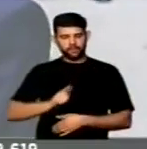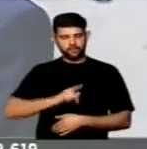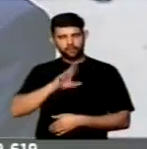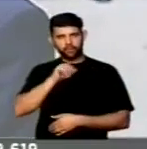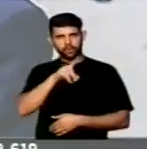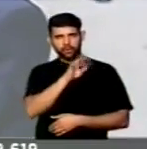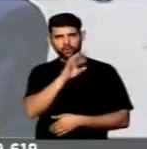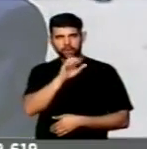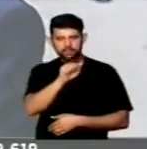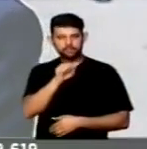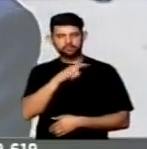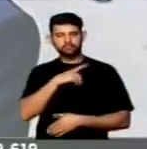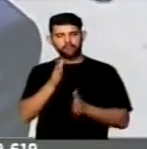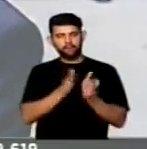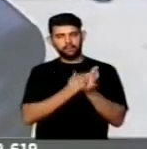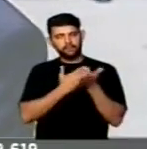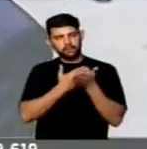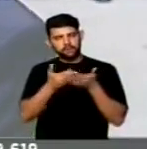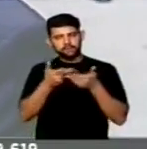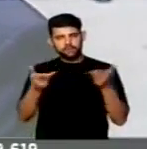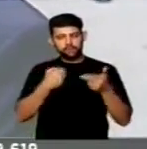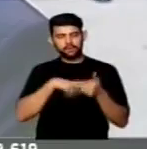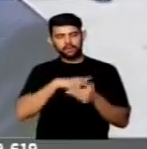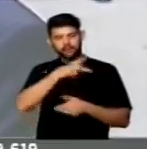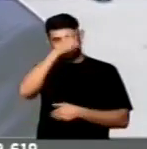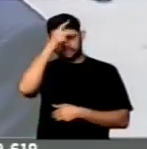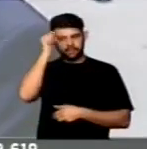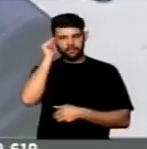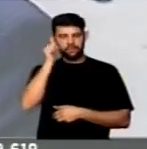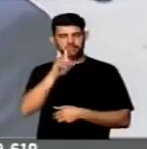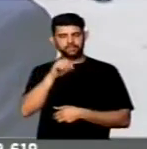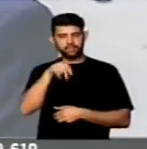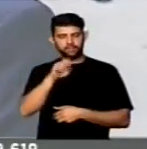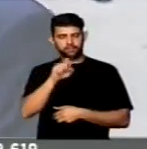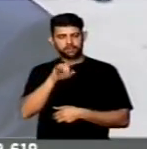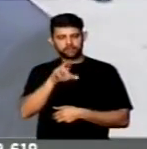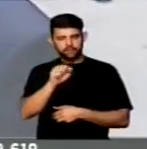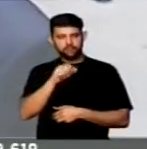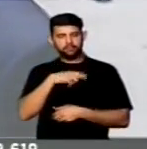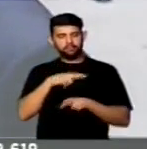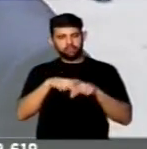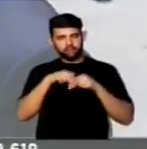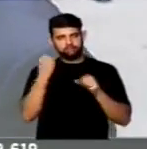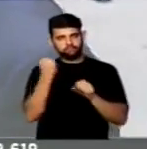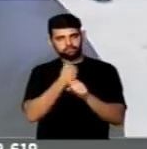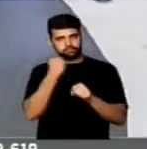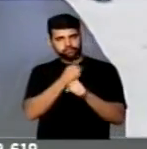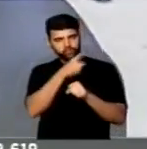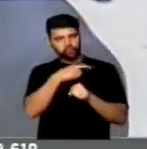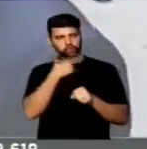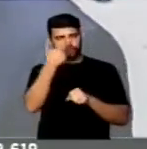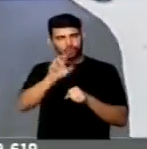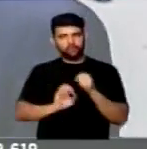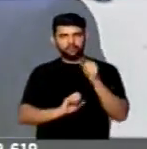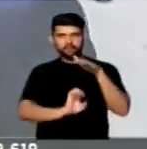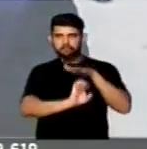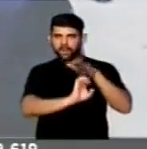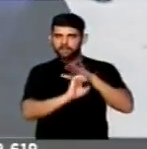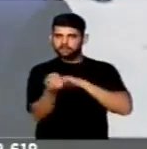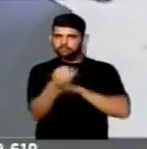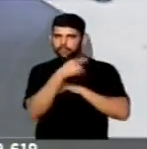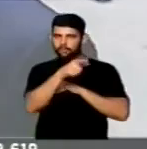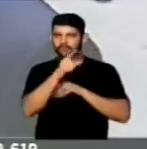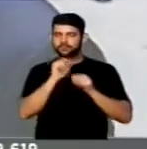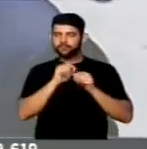Rui Costa e a iniciativa, e a prefeita Diane Rizzocelli, pela essa construção de mais uma alternativa